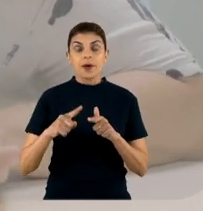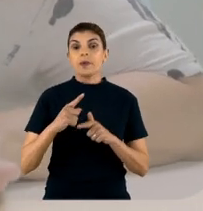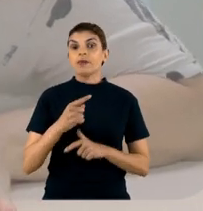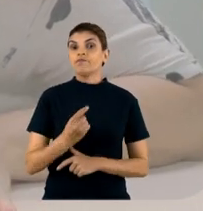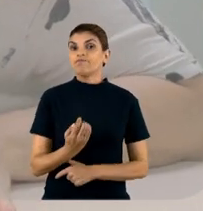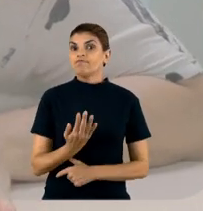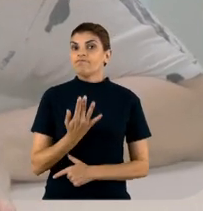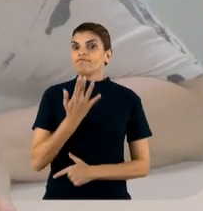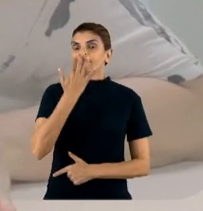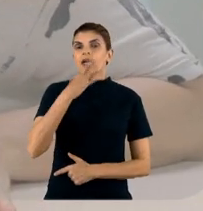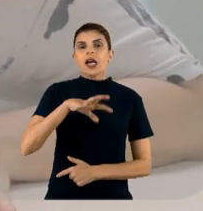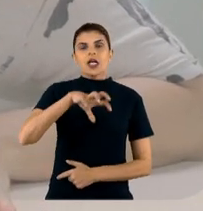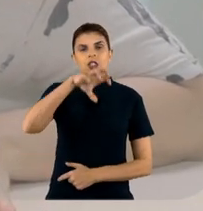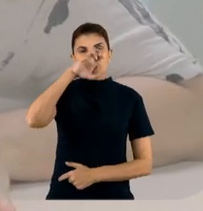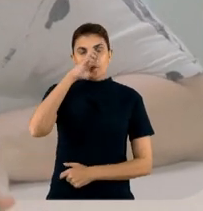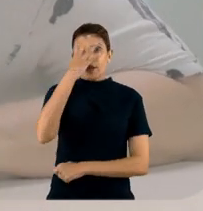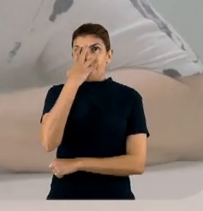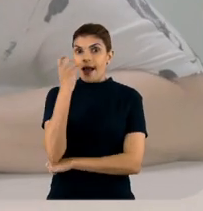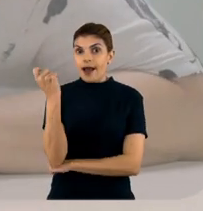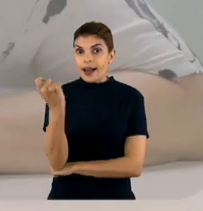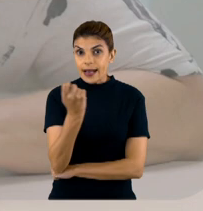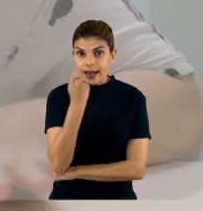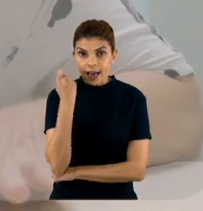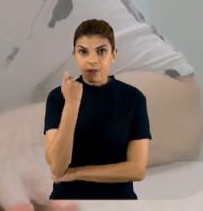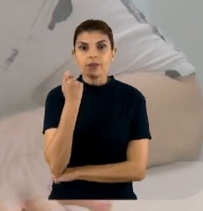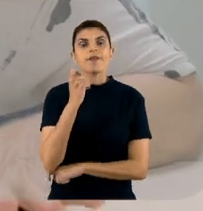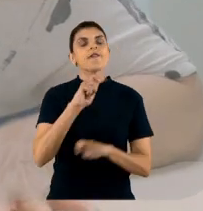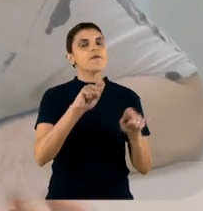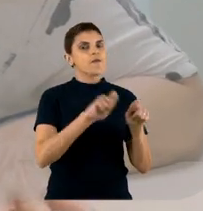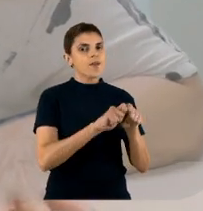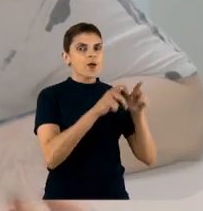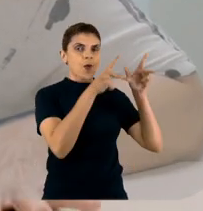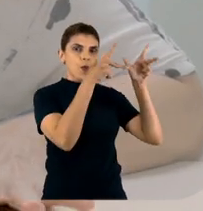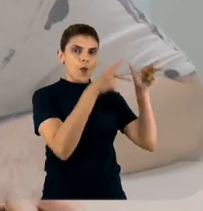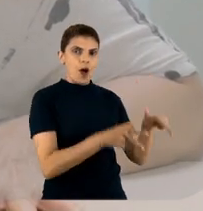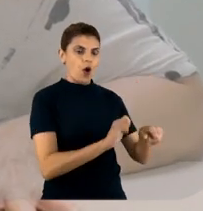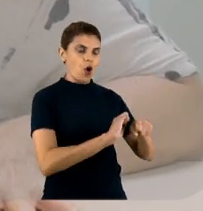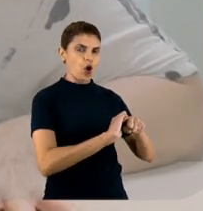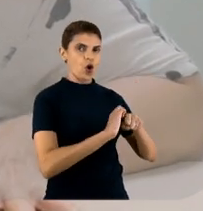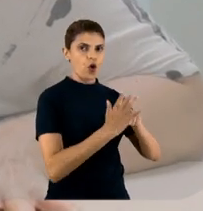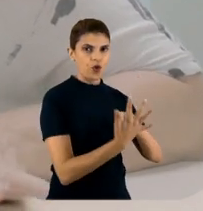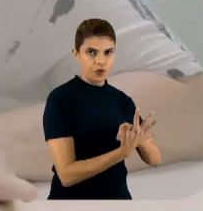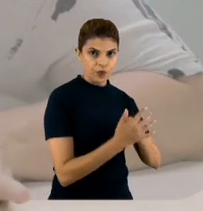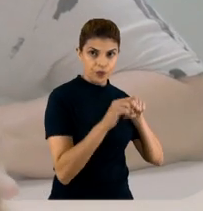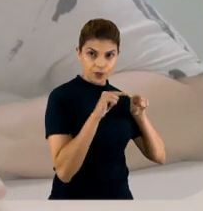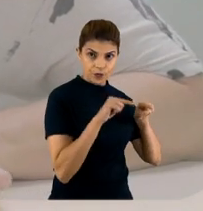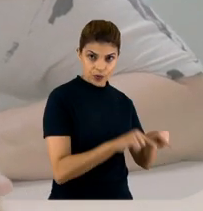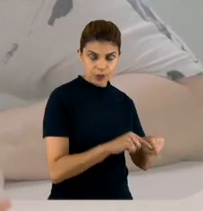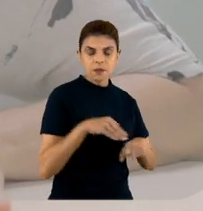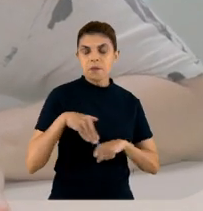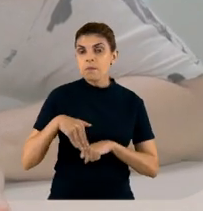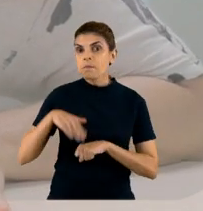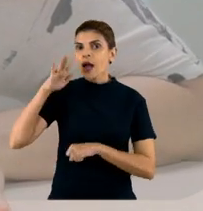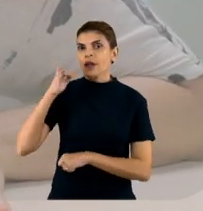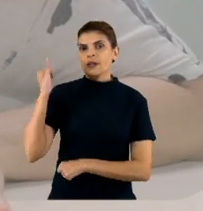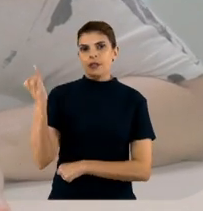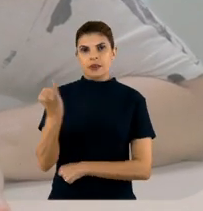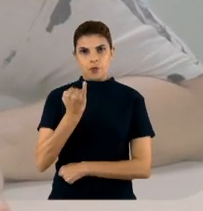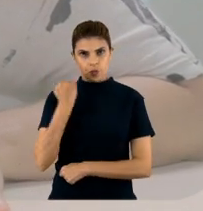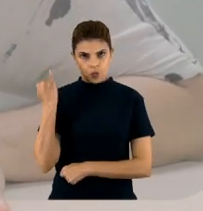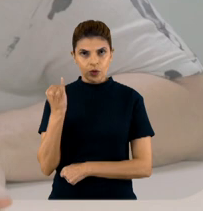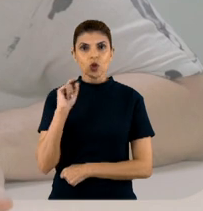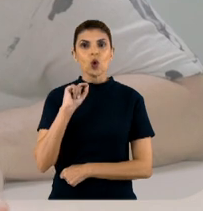síndrome respiratória aguda grave tem que ser feito também no covid então uma das coisas mais